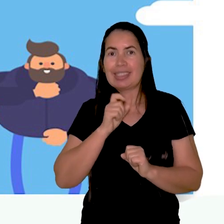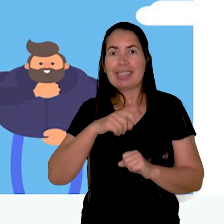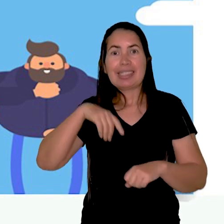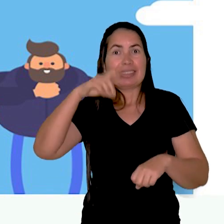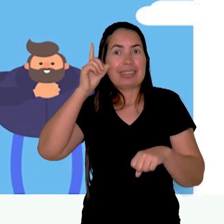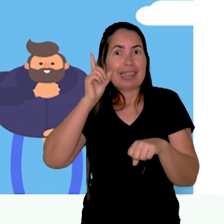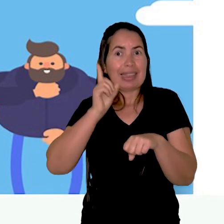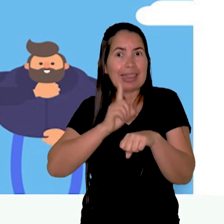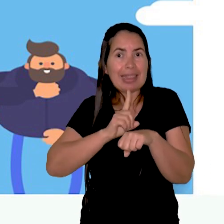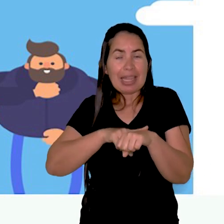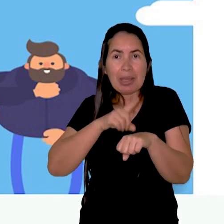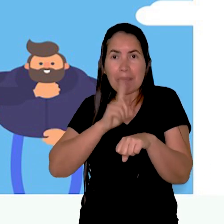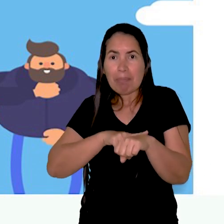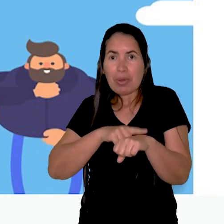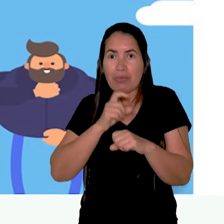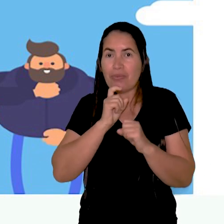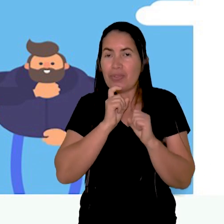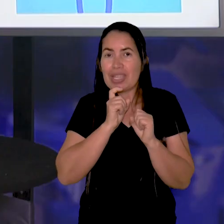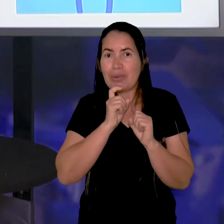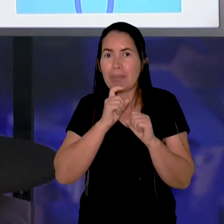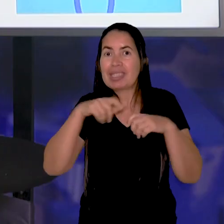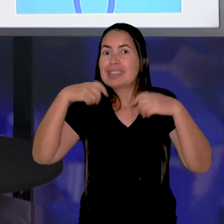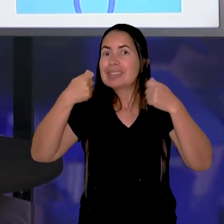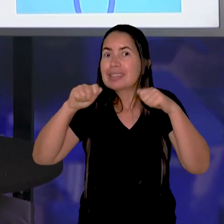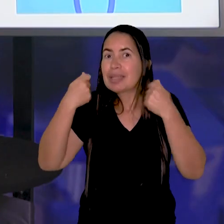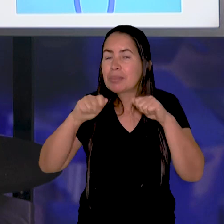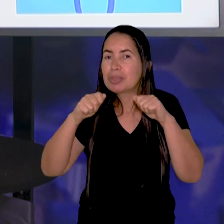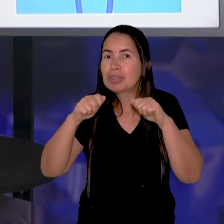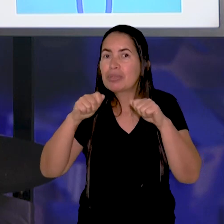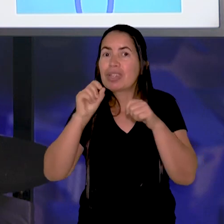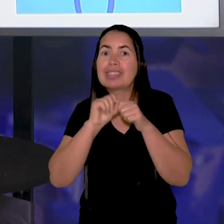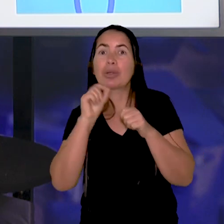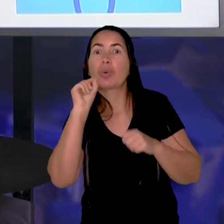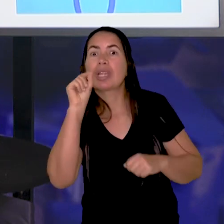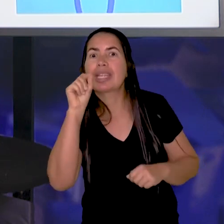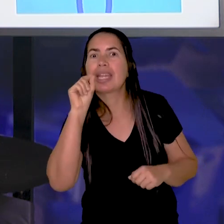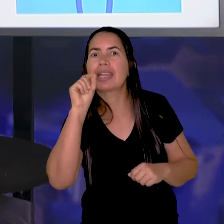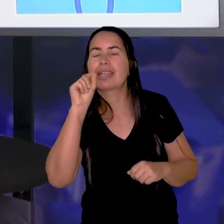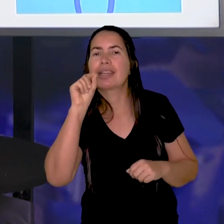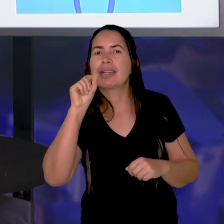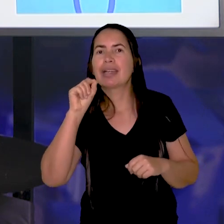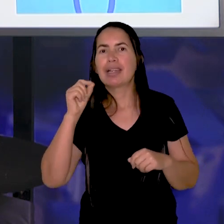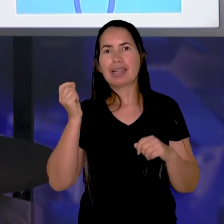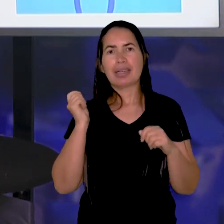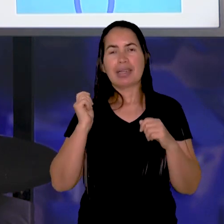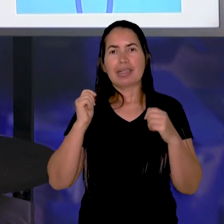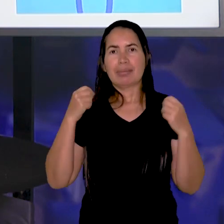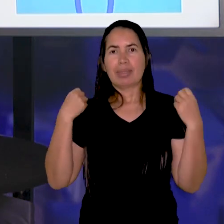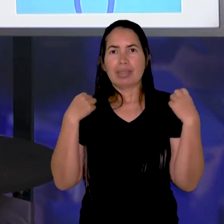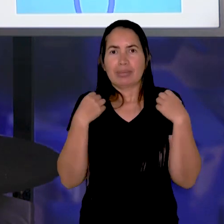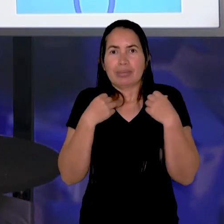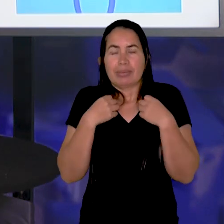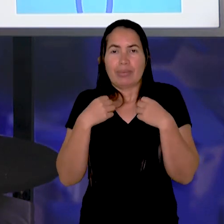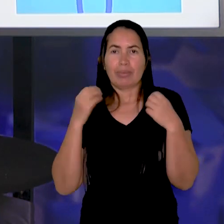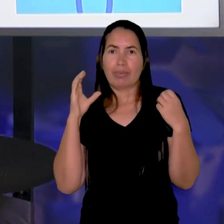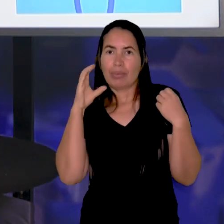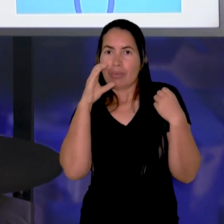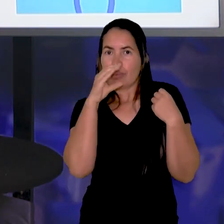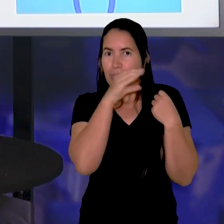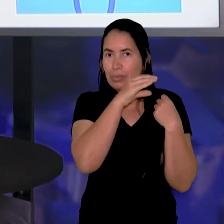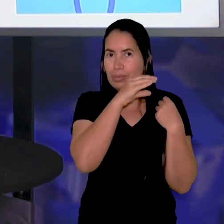nesse tempo frio, o que é que nós precisamos fazer para nos mantermos